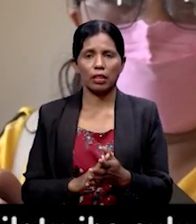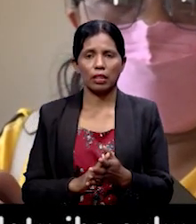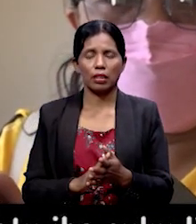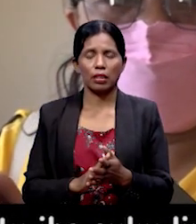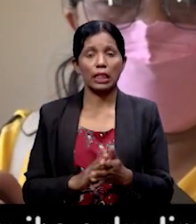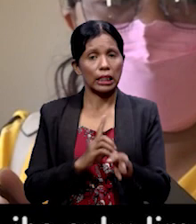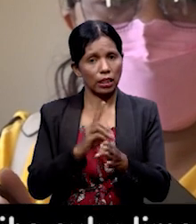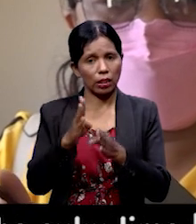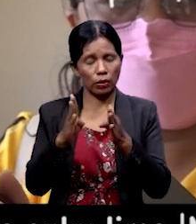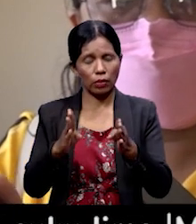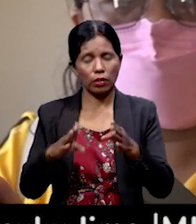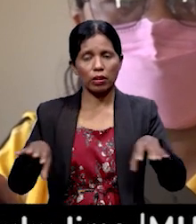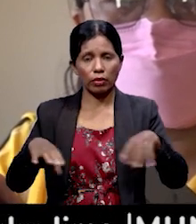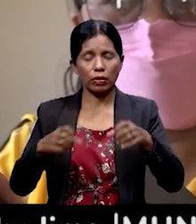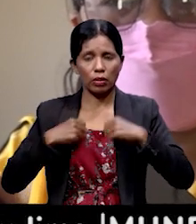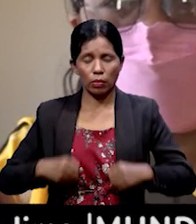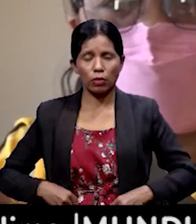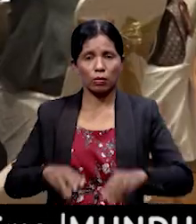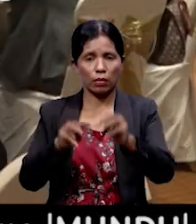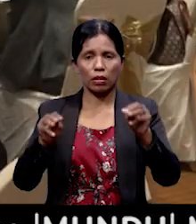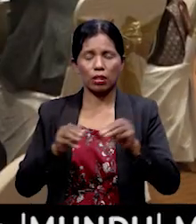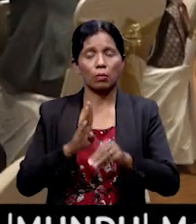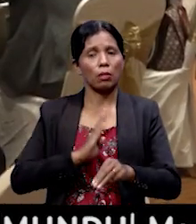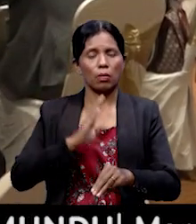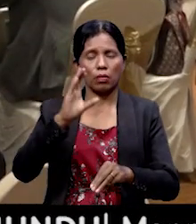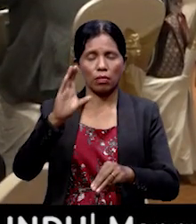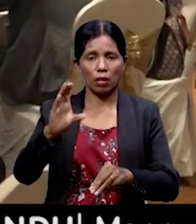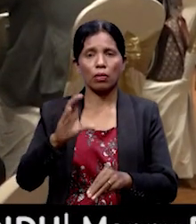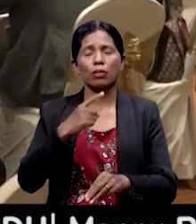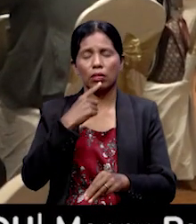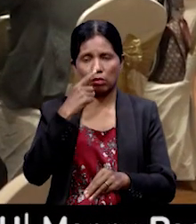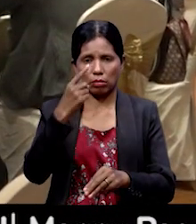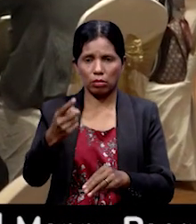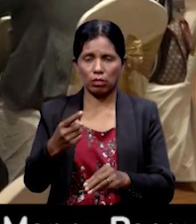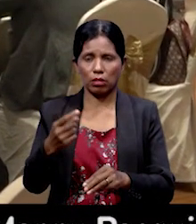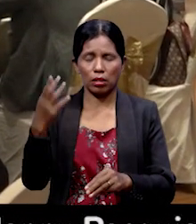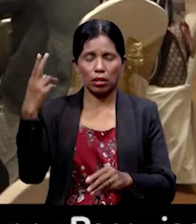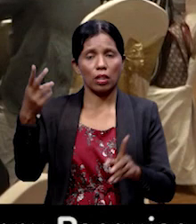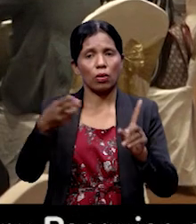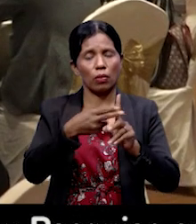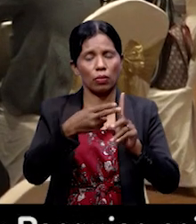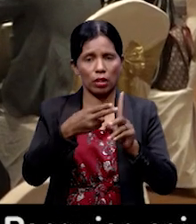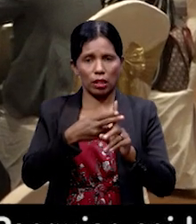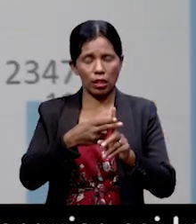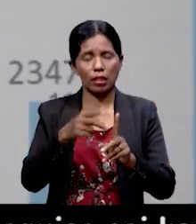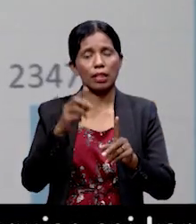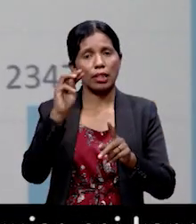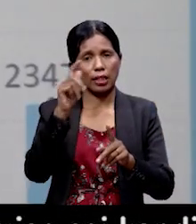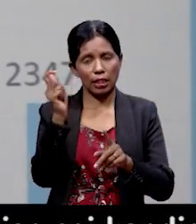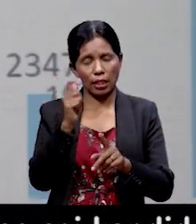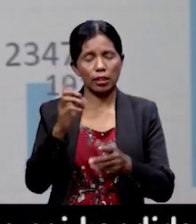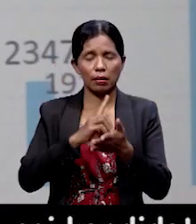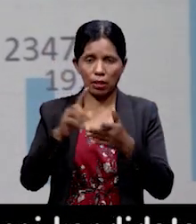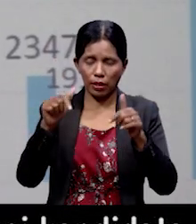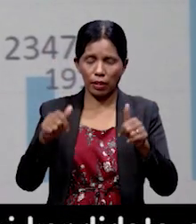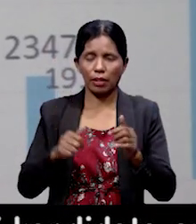Diretor Serviço de Saúde Município Baucau, Domingos Reinaldo Guterres, atou informação né, e ao Hotel Novo Turismo terça semana. Né. Domingos